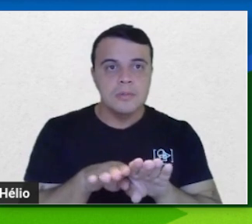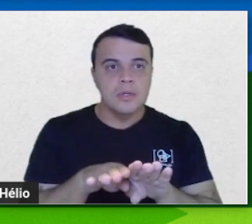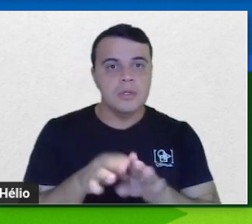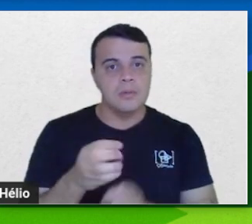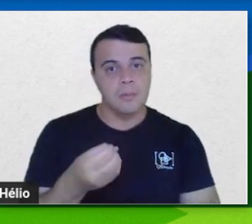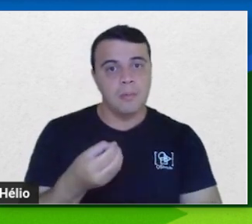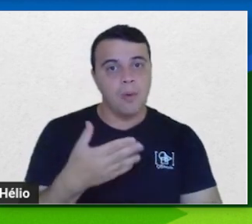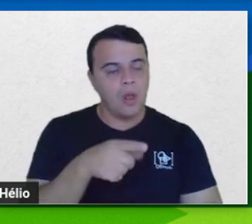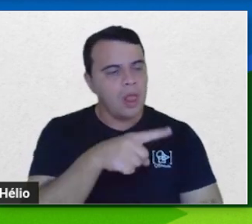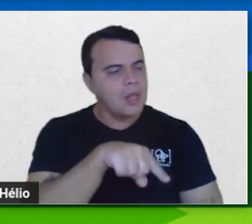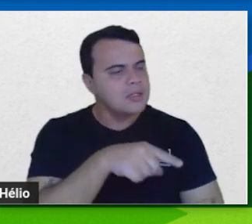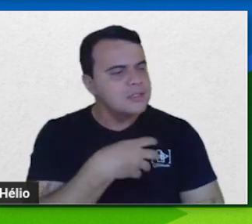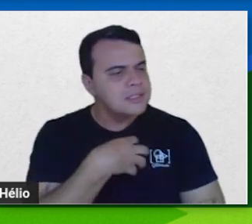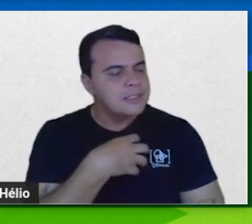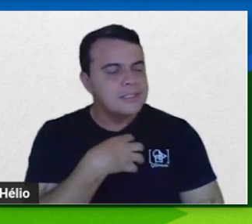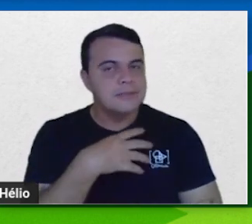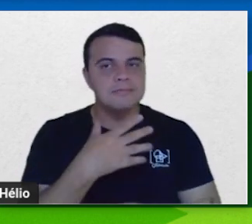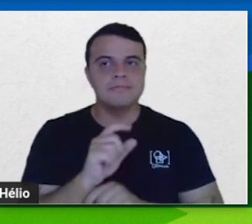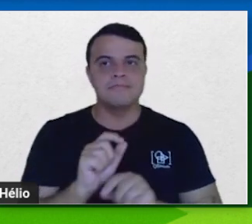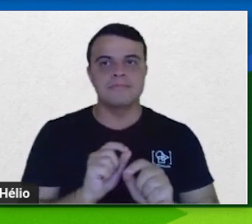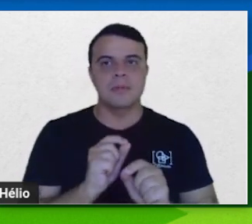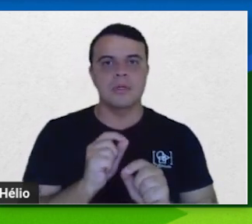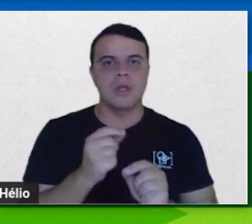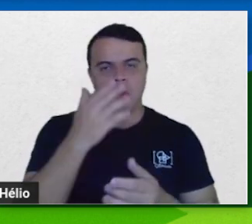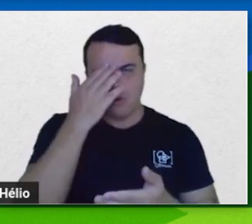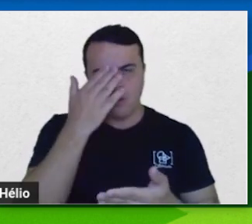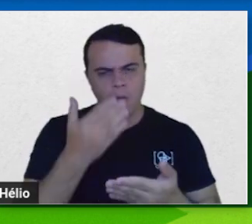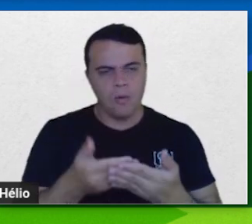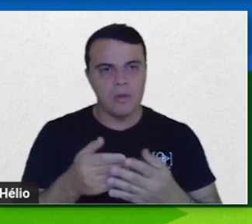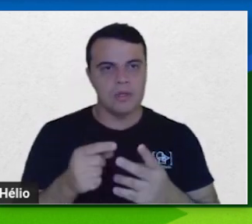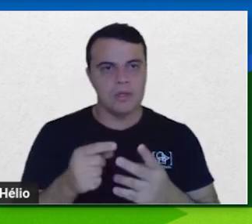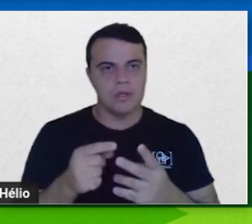eles se tornem mais confiantes